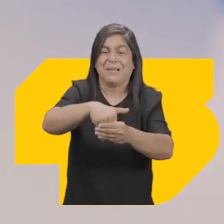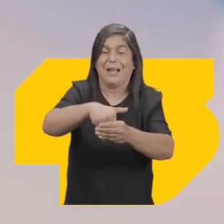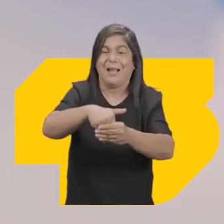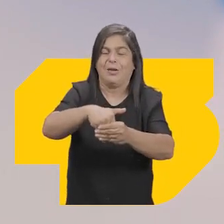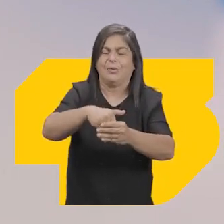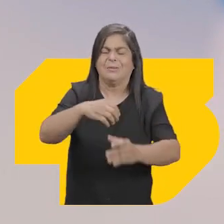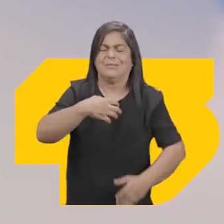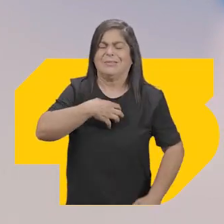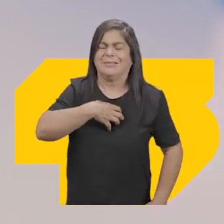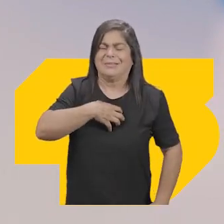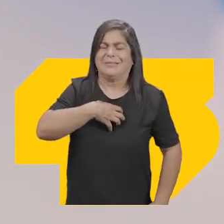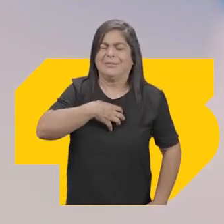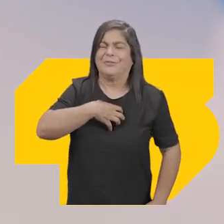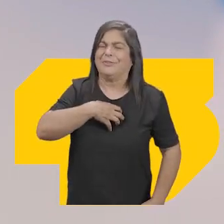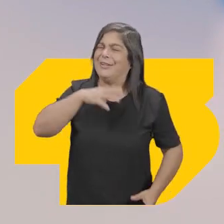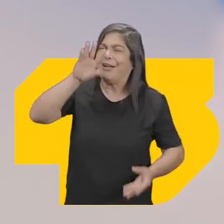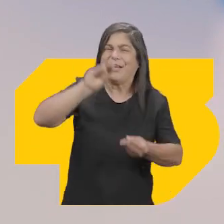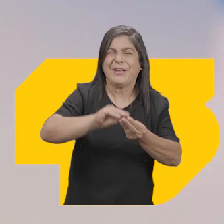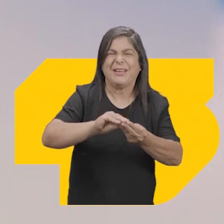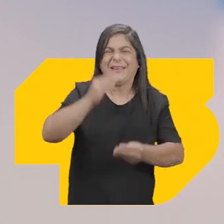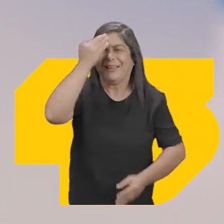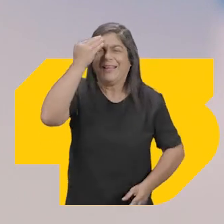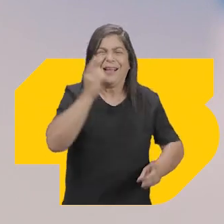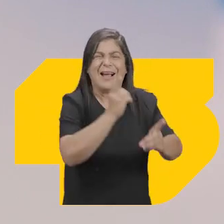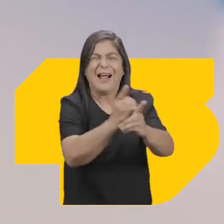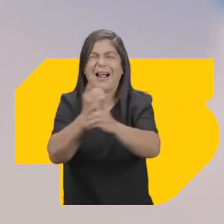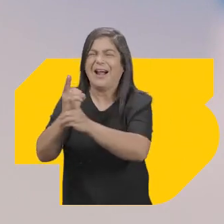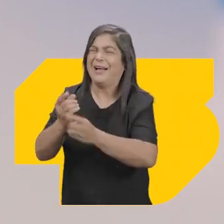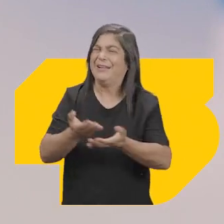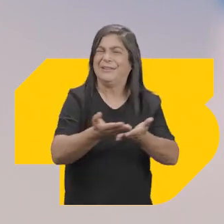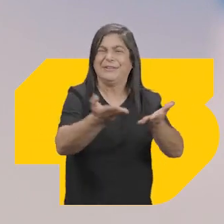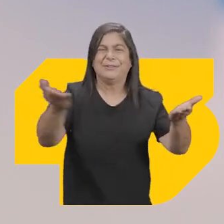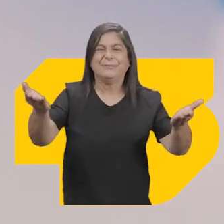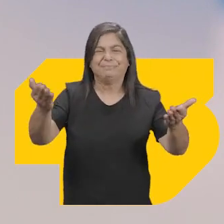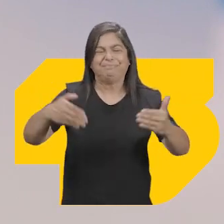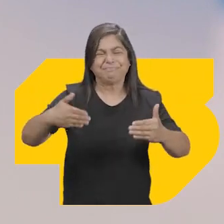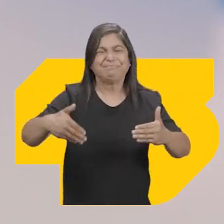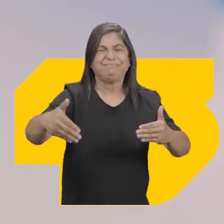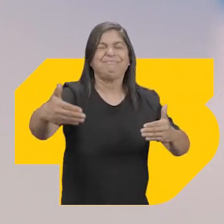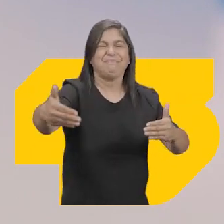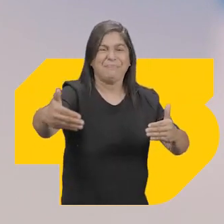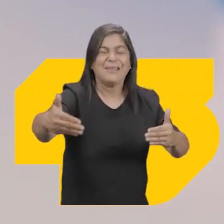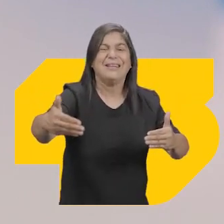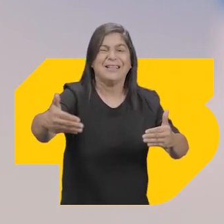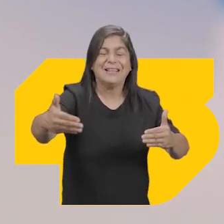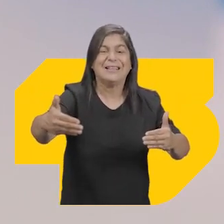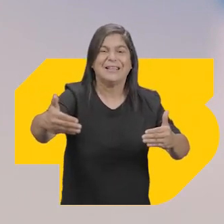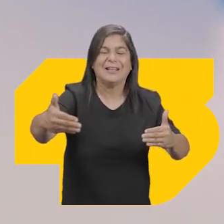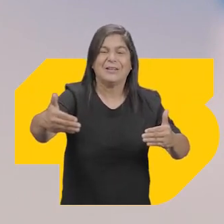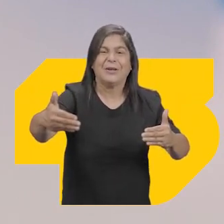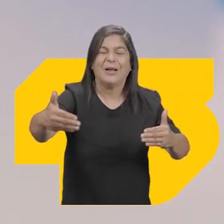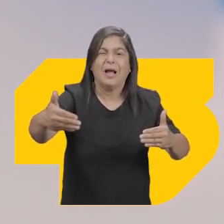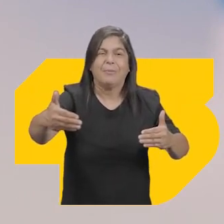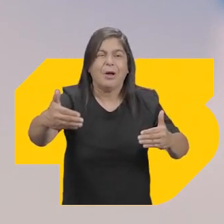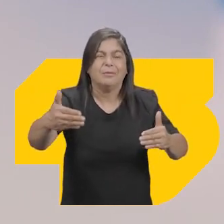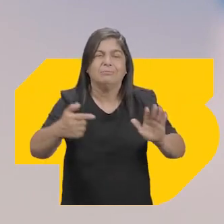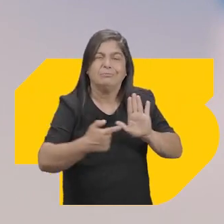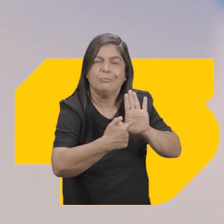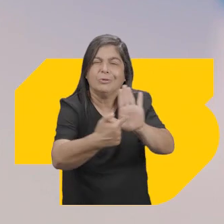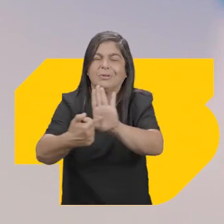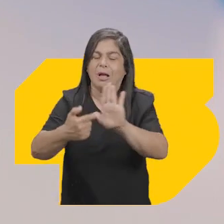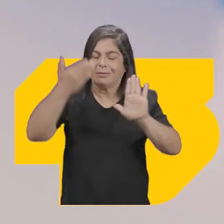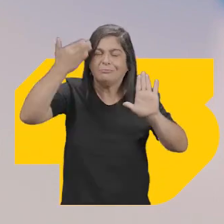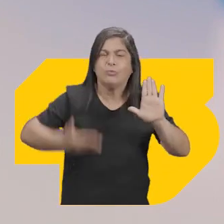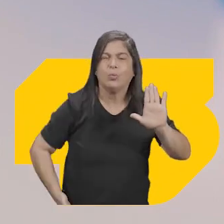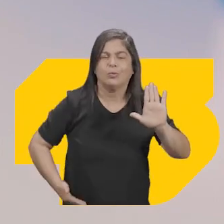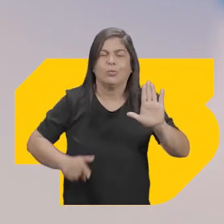o meu sentimento é o de gratidão por todos os encontros que tive com vocês nessa caminhada. Por ter tido a oportunidade de mostrar